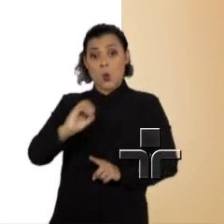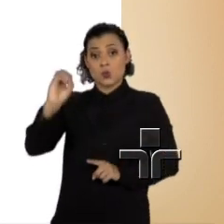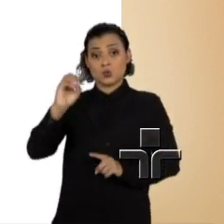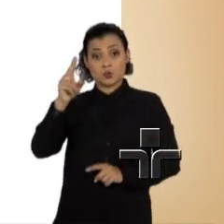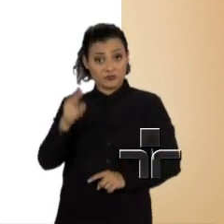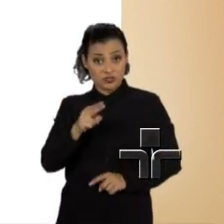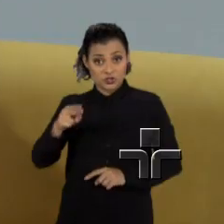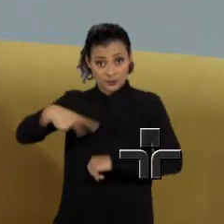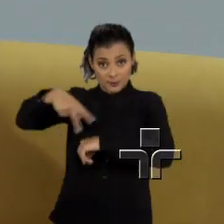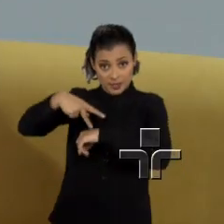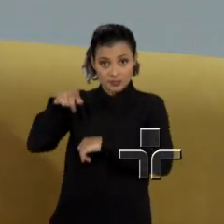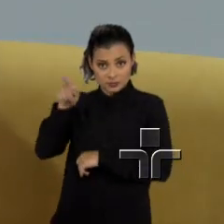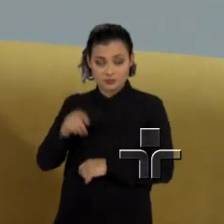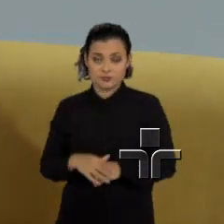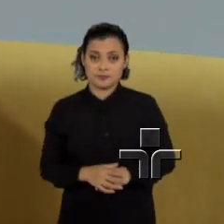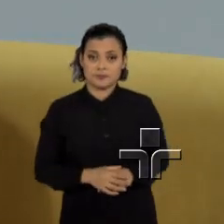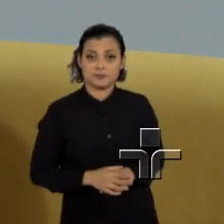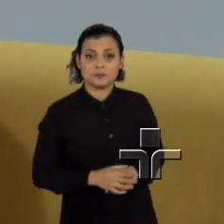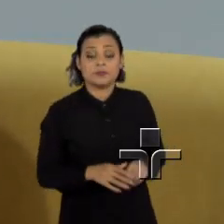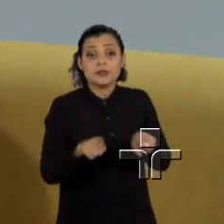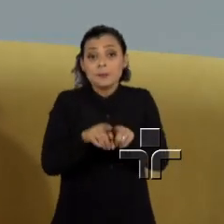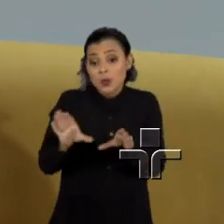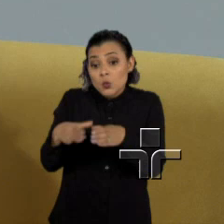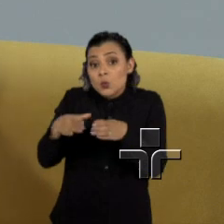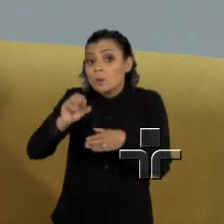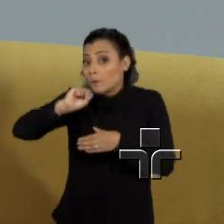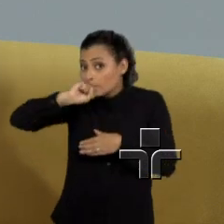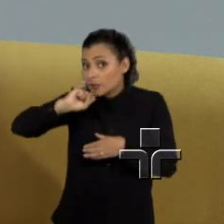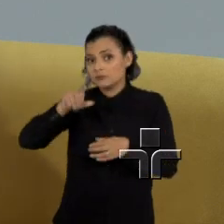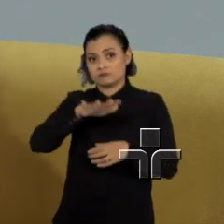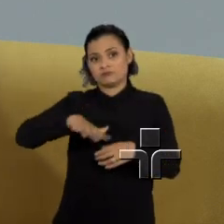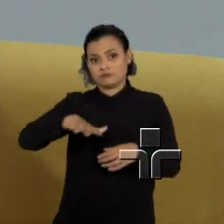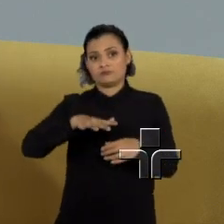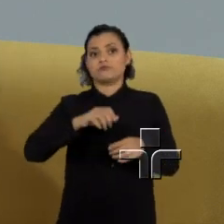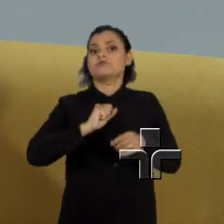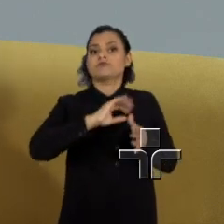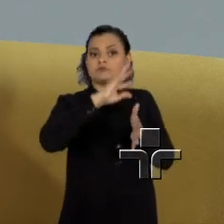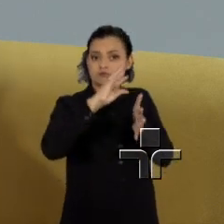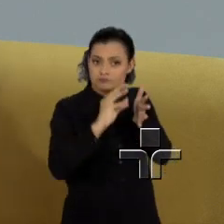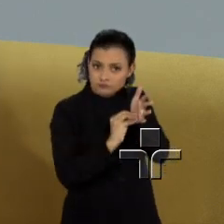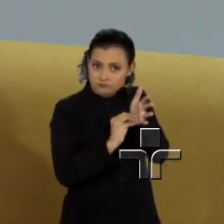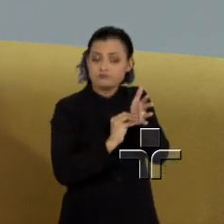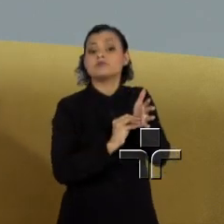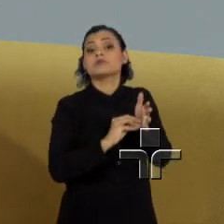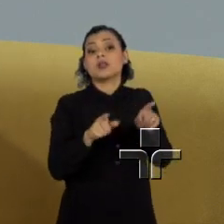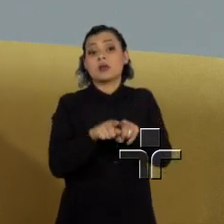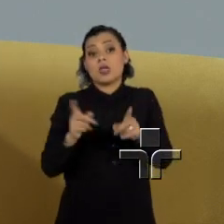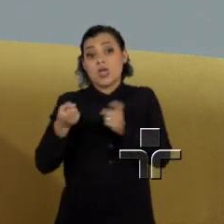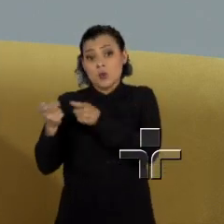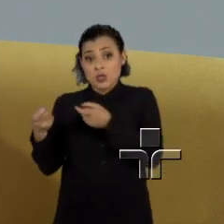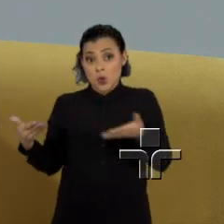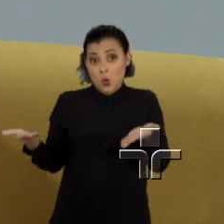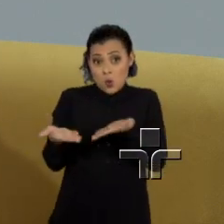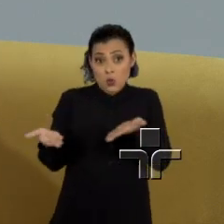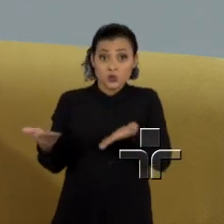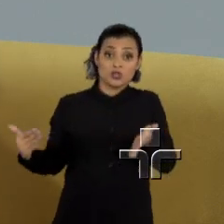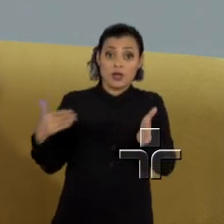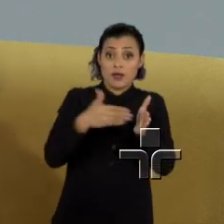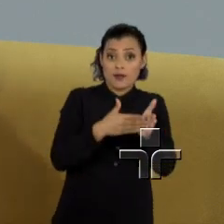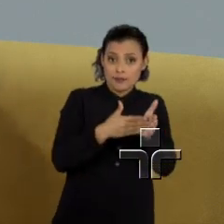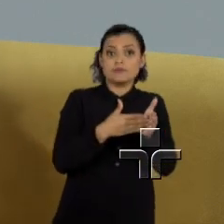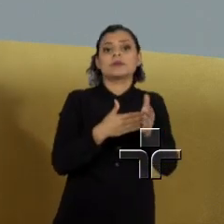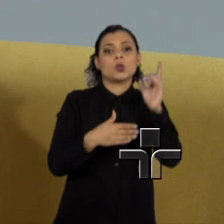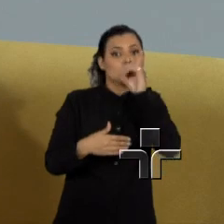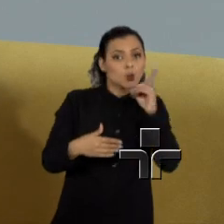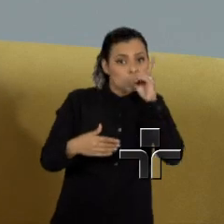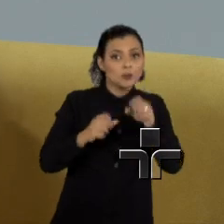Vaticano. E os bispos da região amazônica estão reunidos de hoje até domingo em Santarém, no Amazonas,